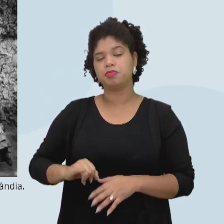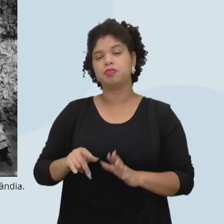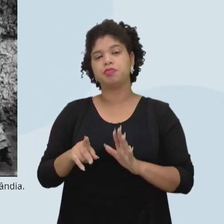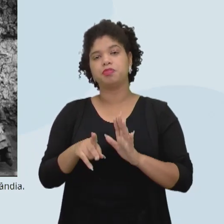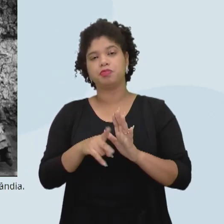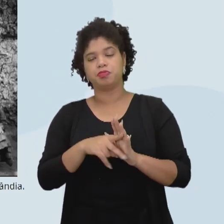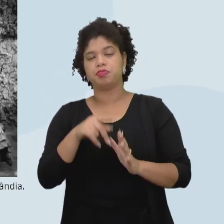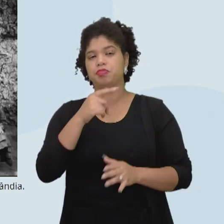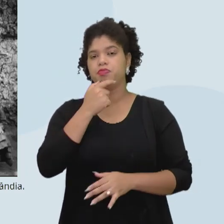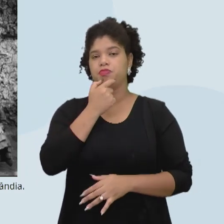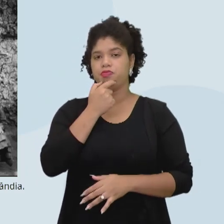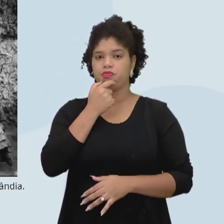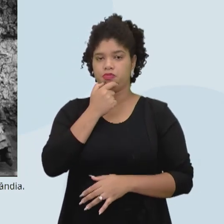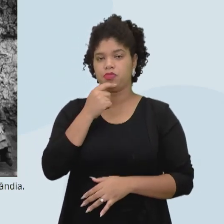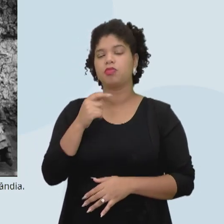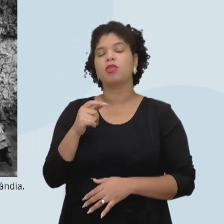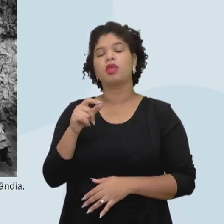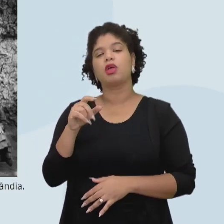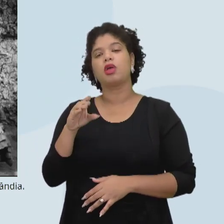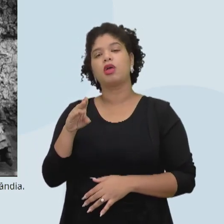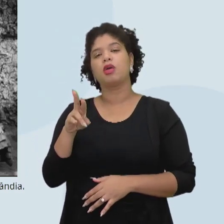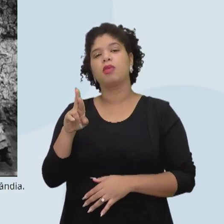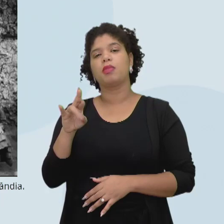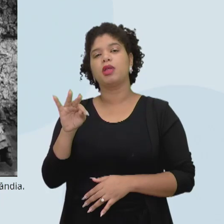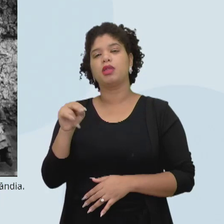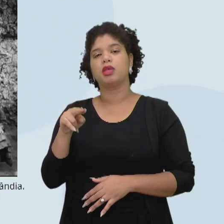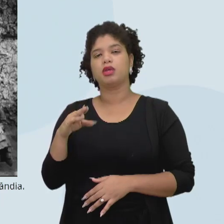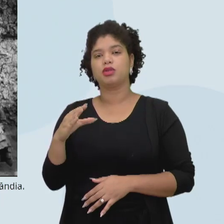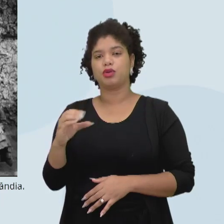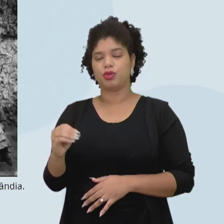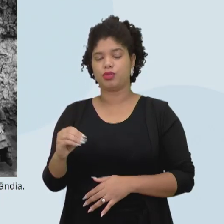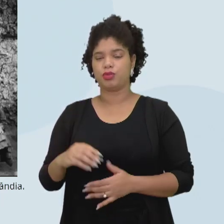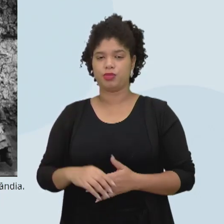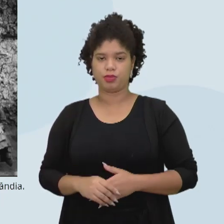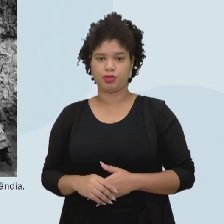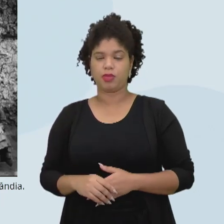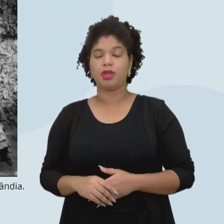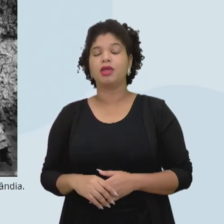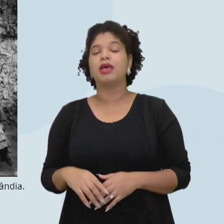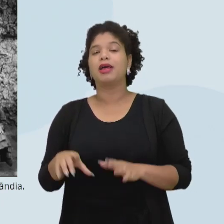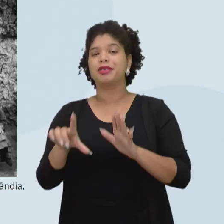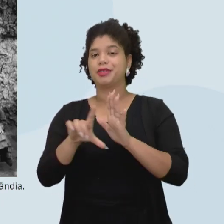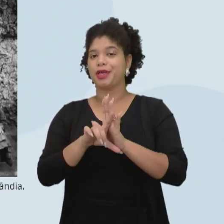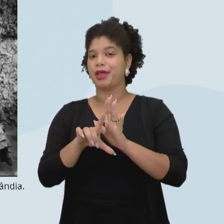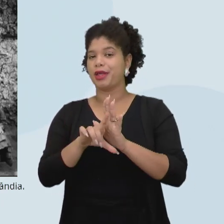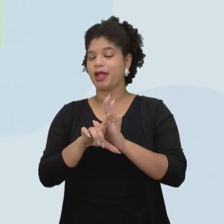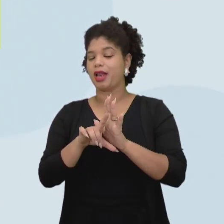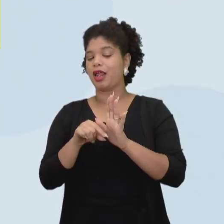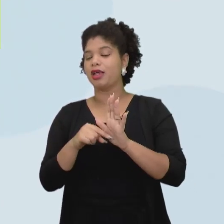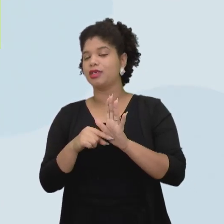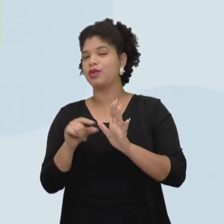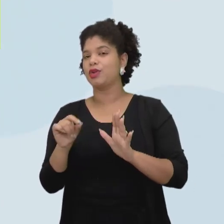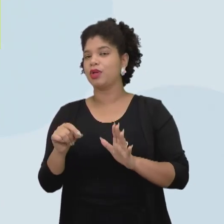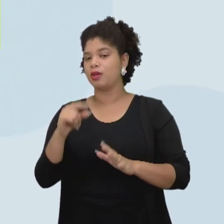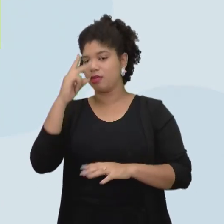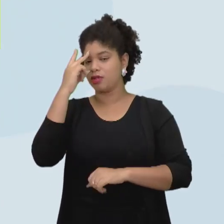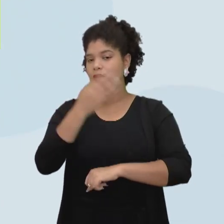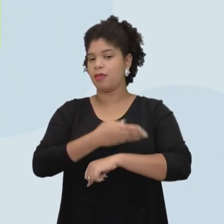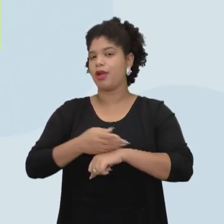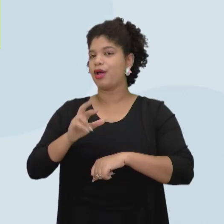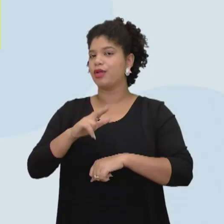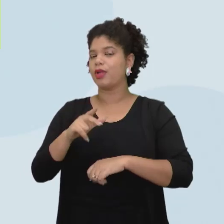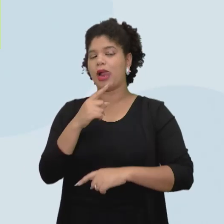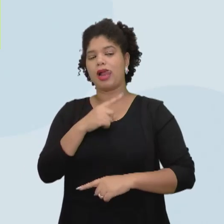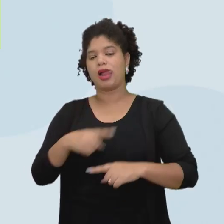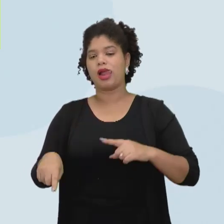eles começam a construir, então, leis que limitam a circulação de pessoas não